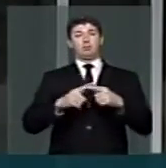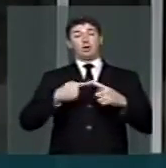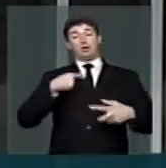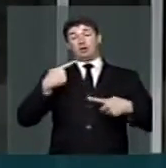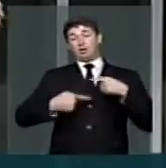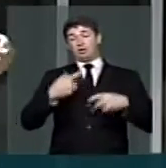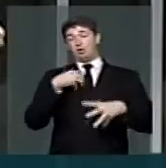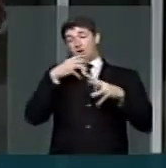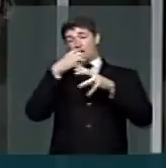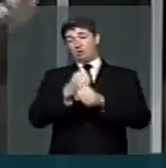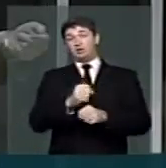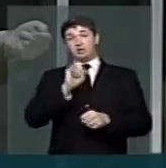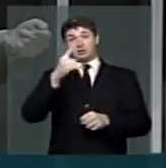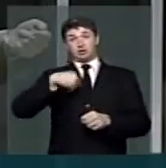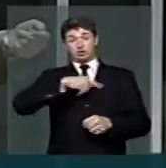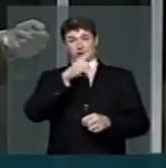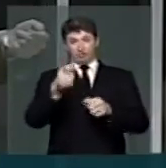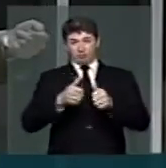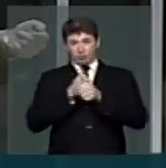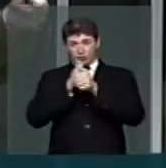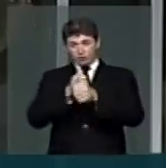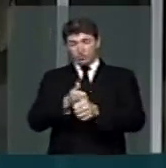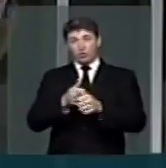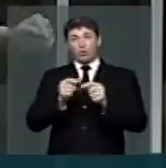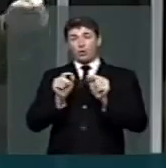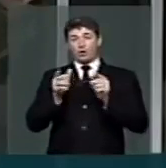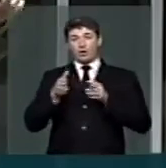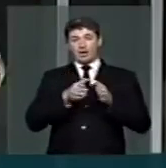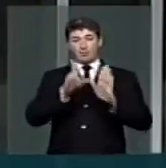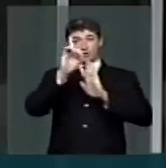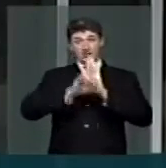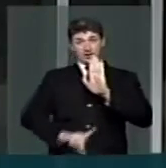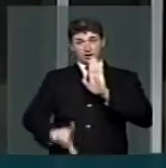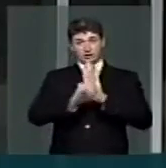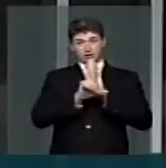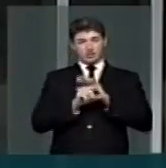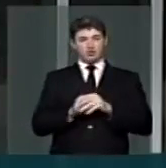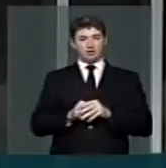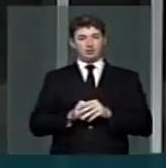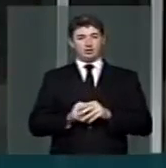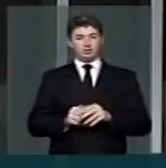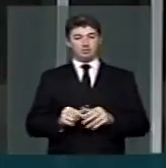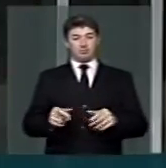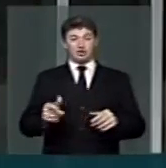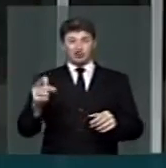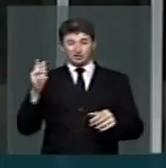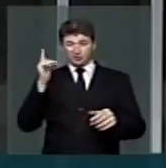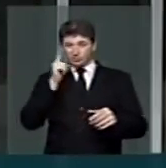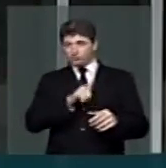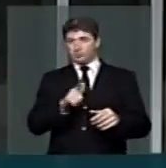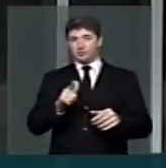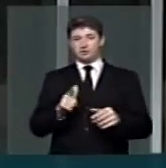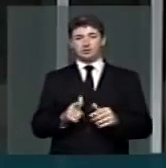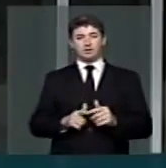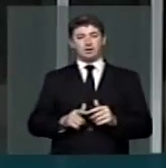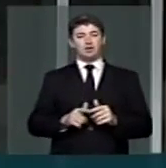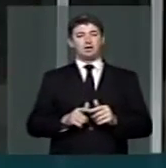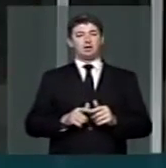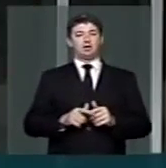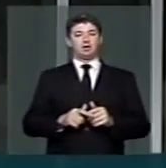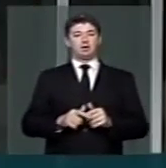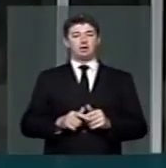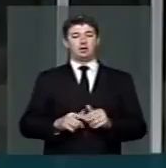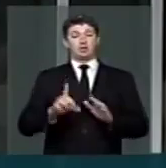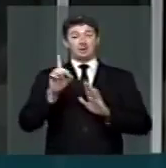debate, para se formos pelo caminho do decreto legislativo, para chegarmos